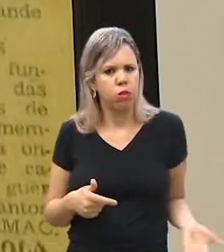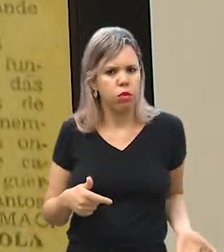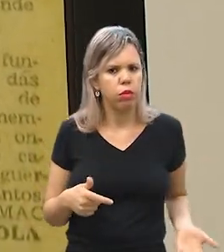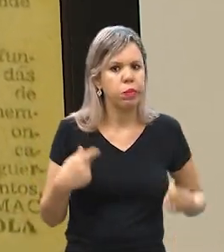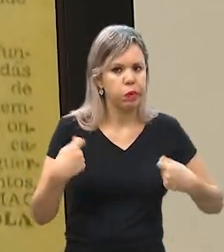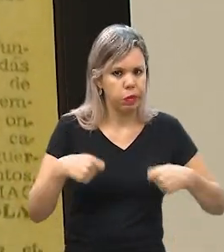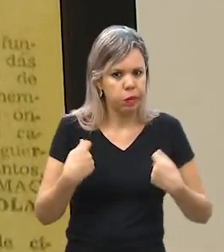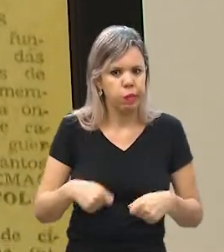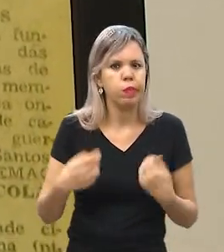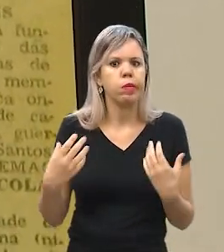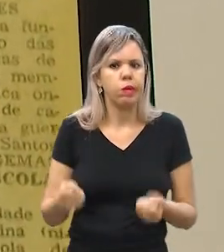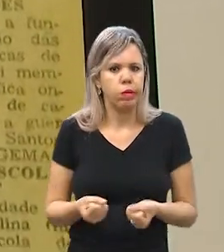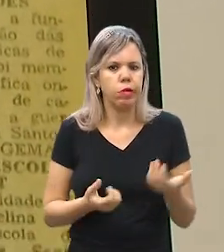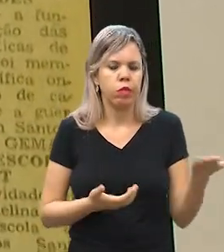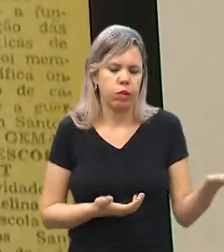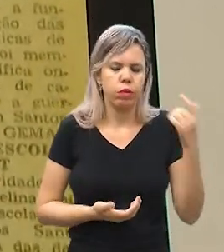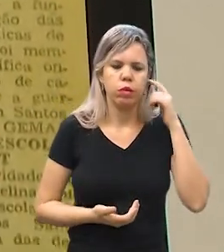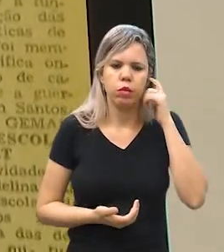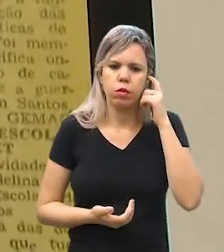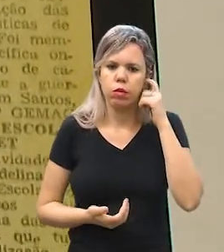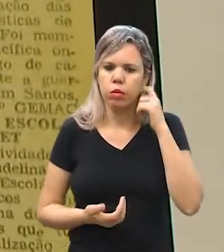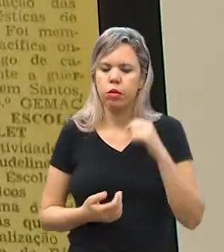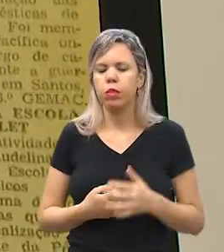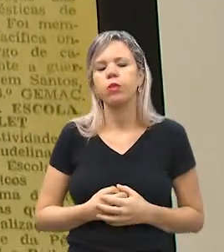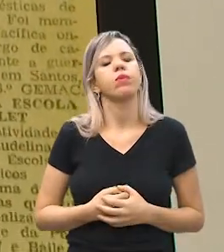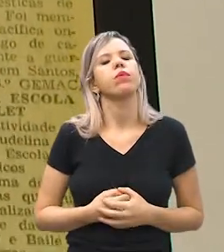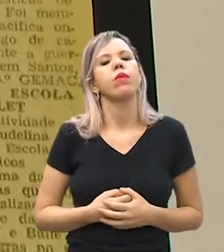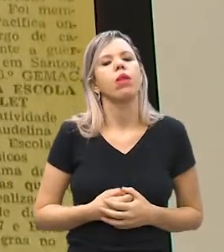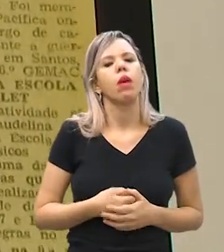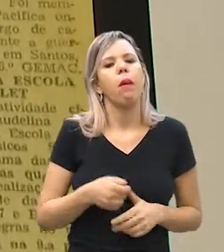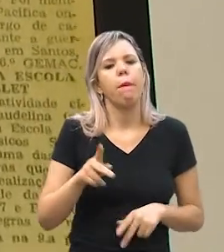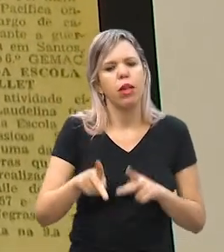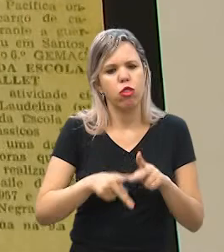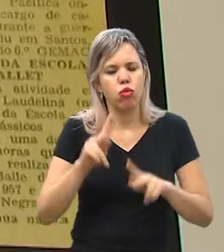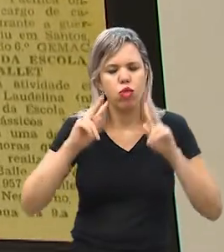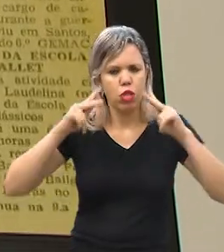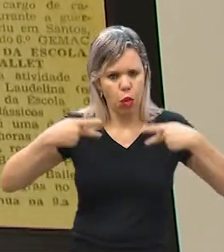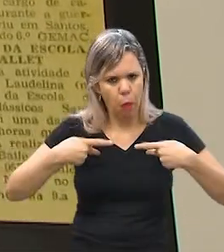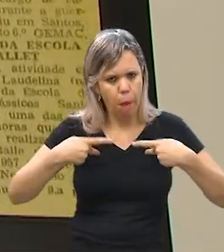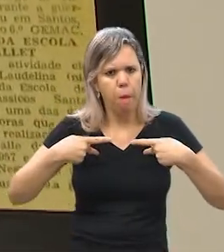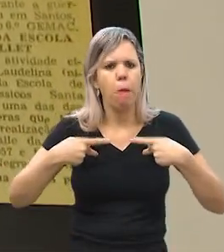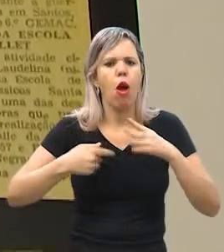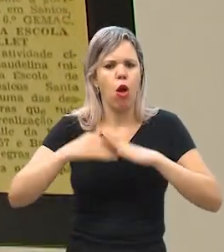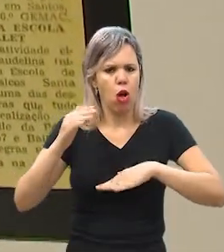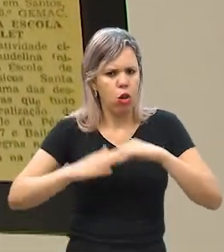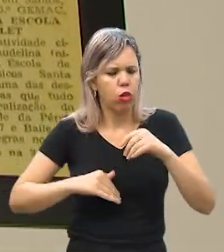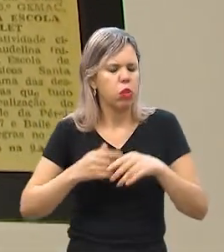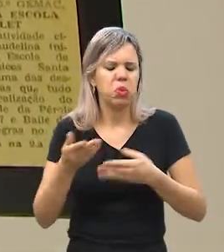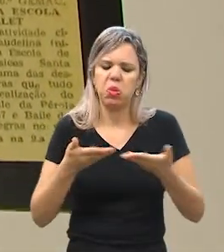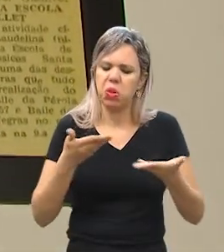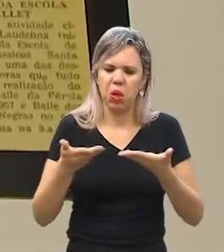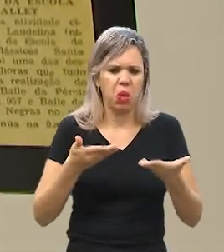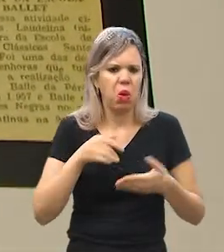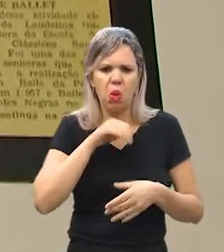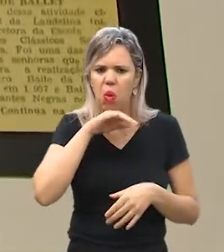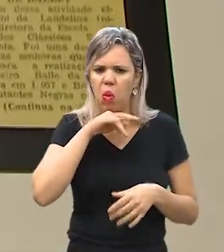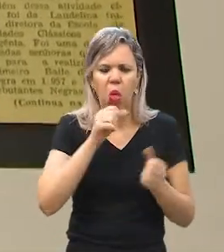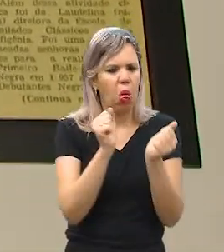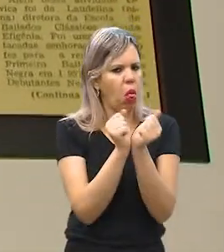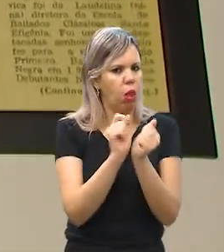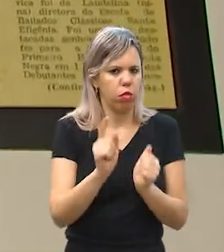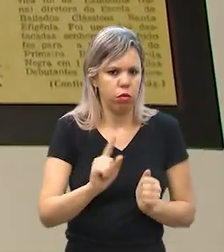que precisa ser reconhecida quanto trabalhadores, como ser humano, não ser tratado como um